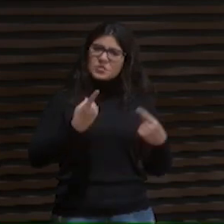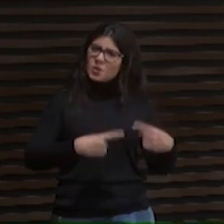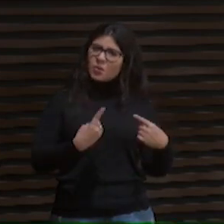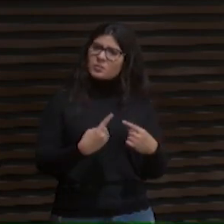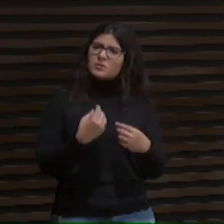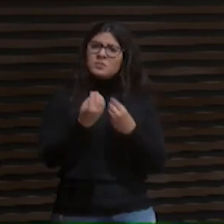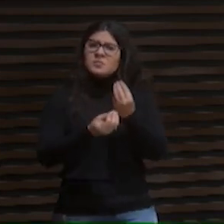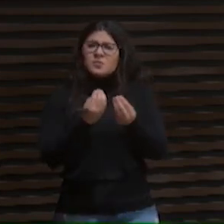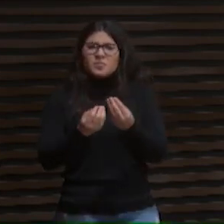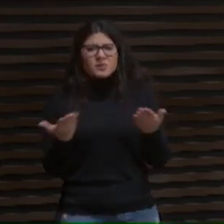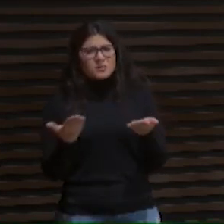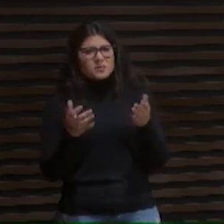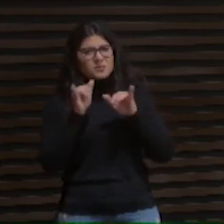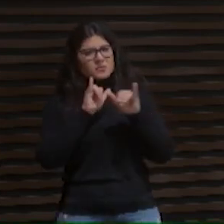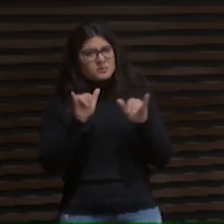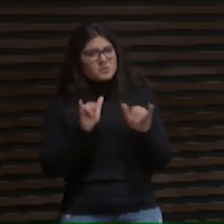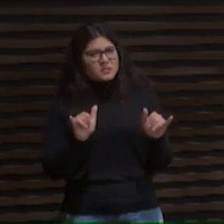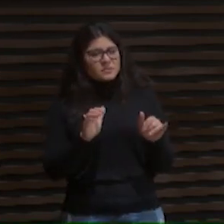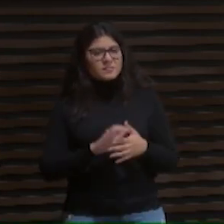que anuncia?